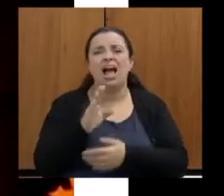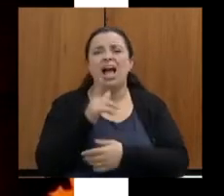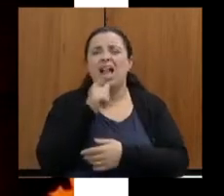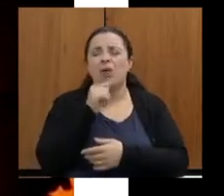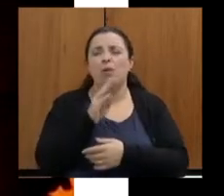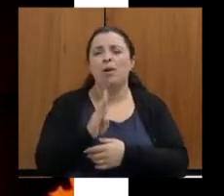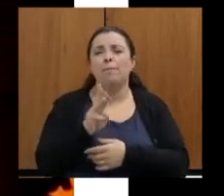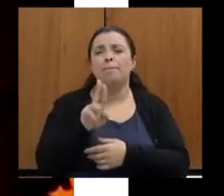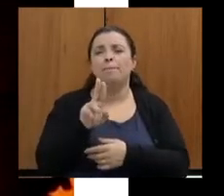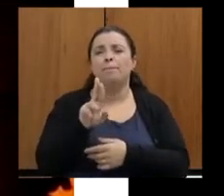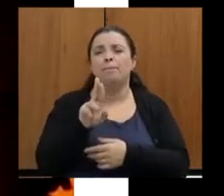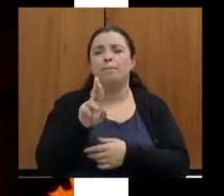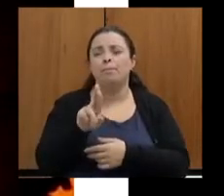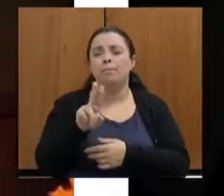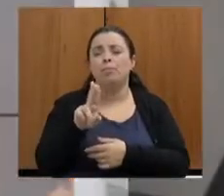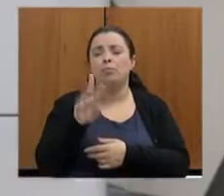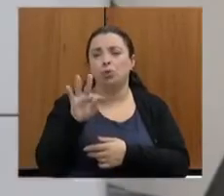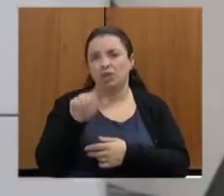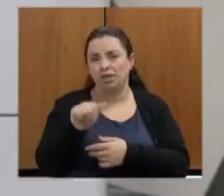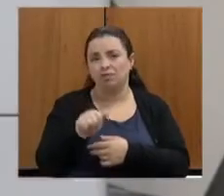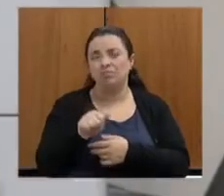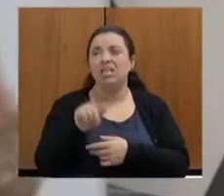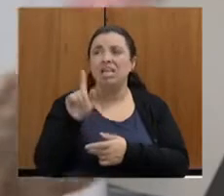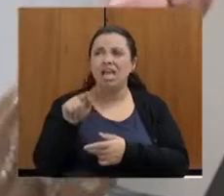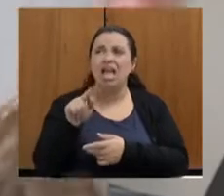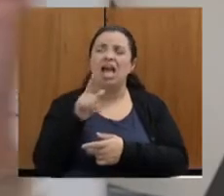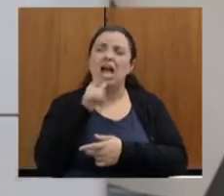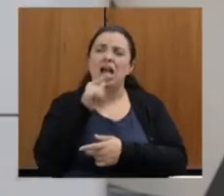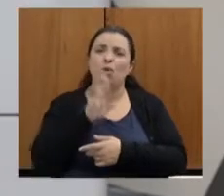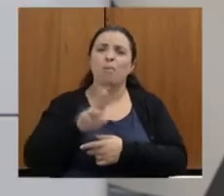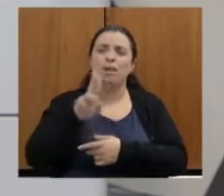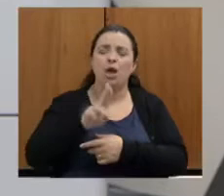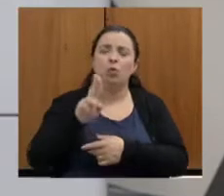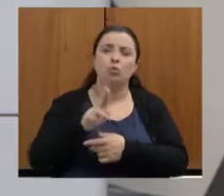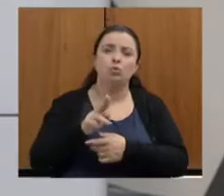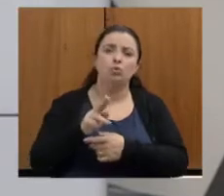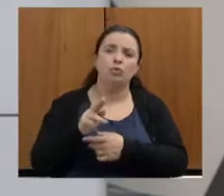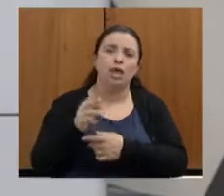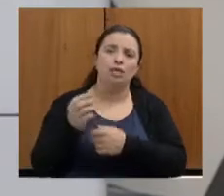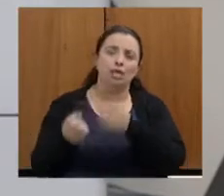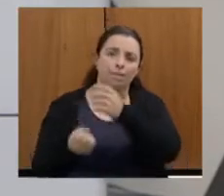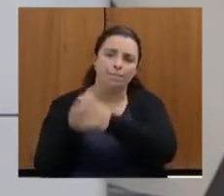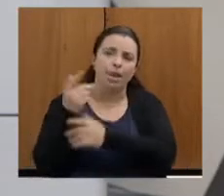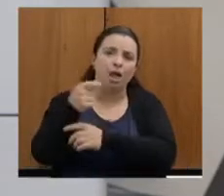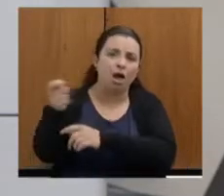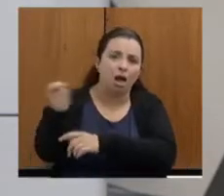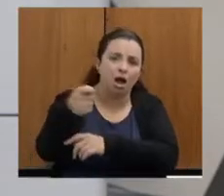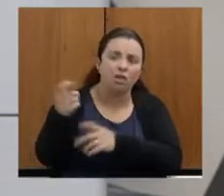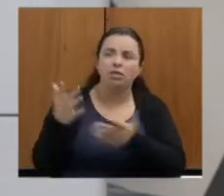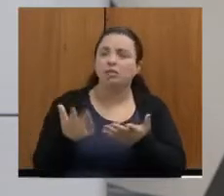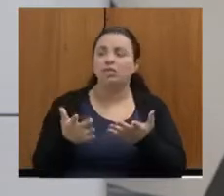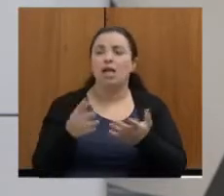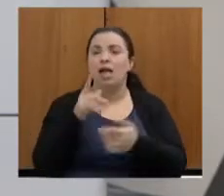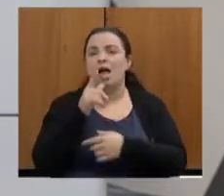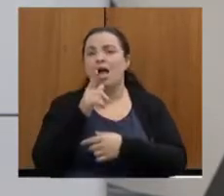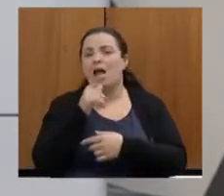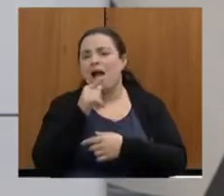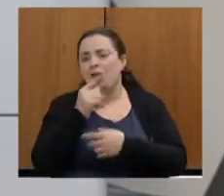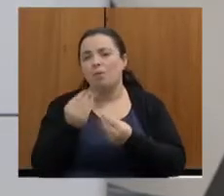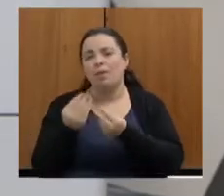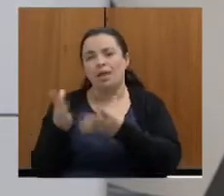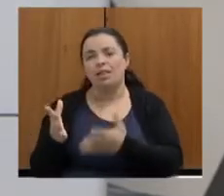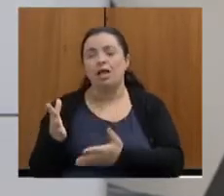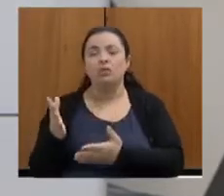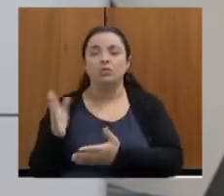Porque a água para poder aguar as plantas né é a água para poder dar para os animais e a renova se recusou a levar essa água de